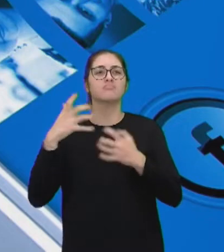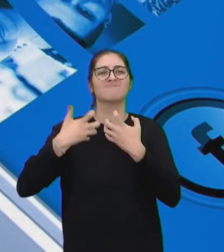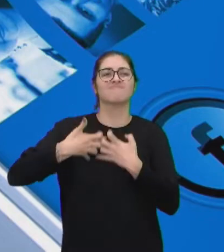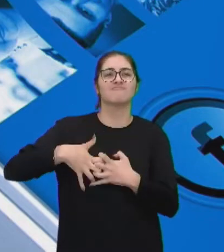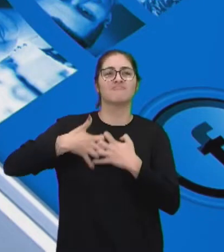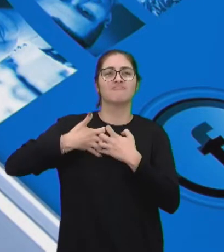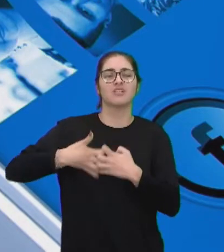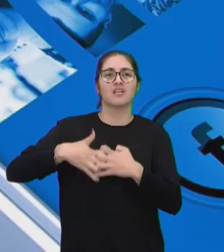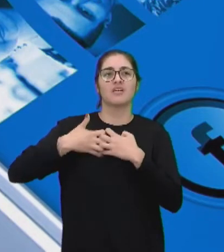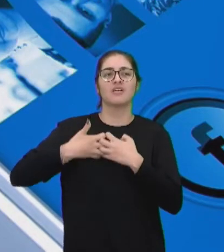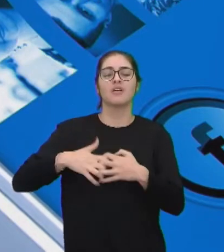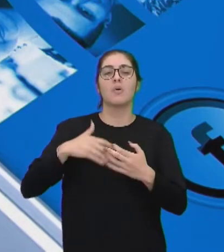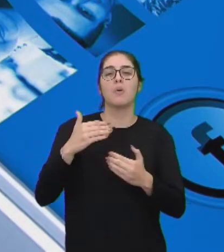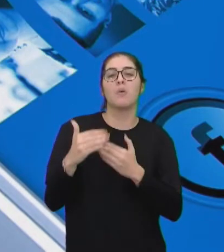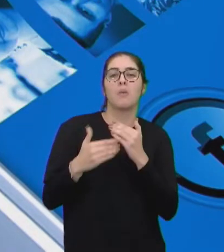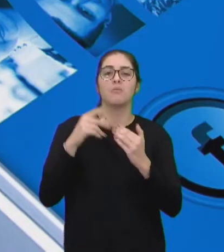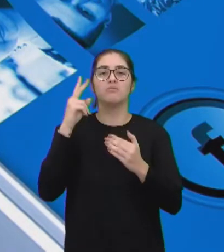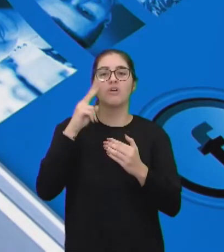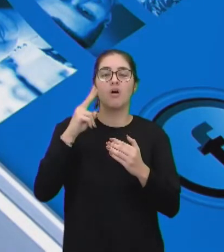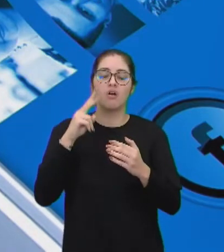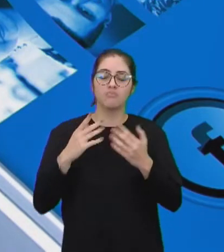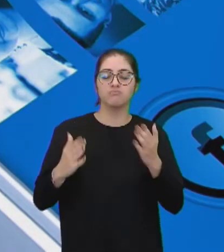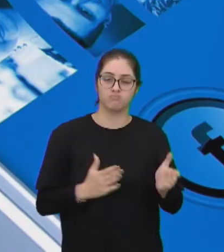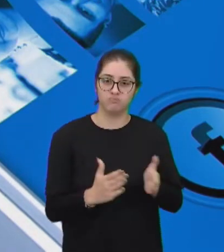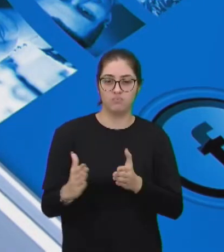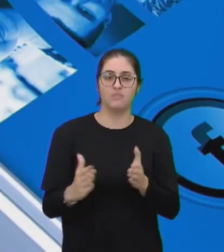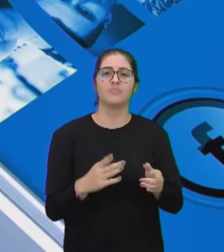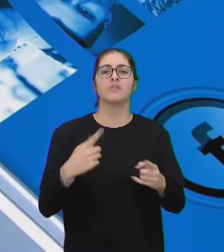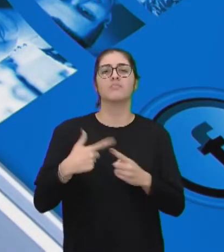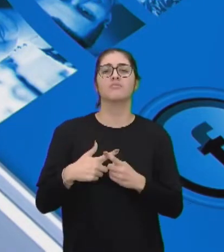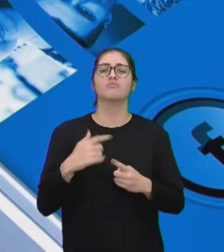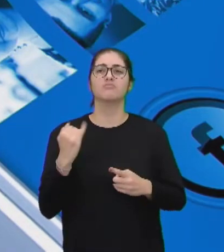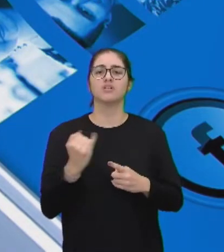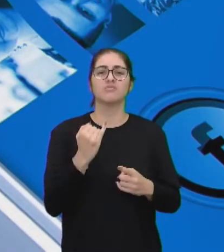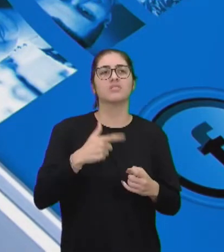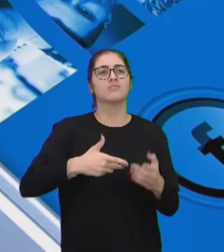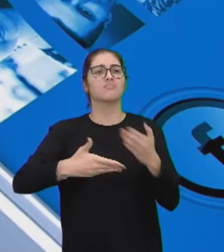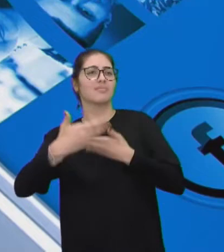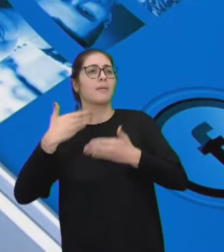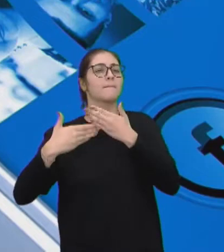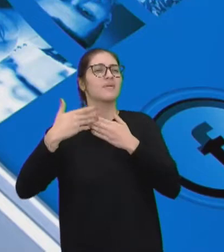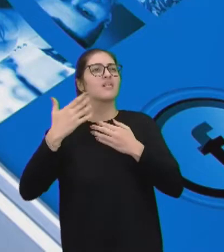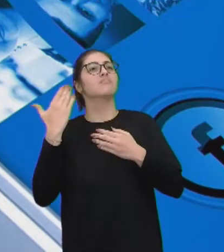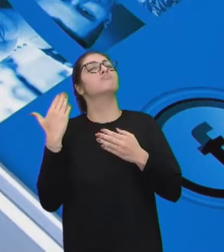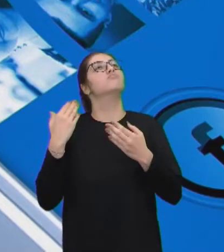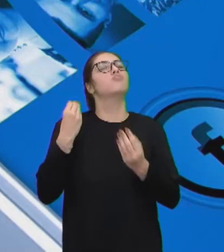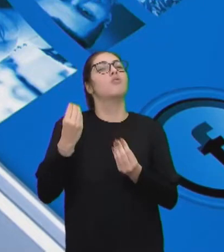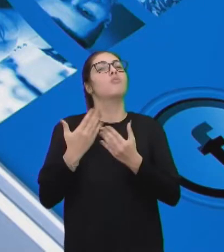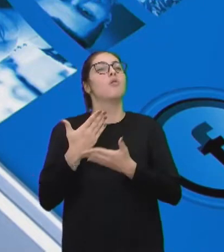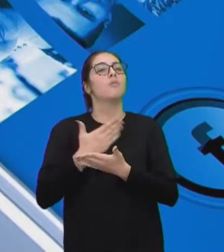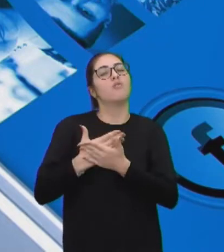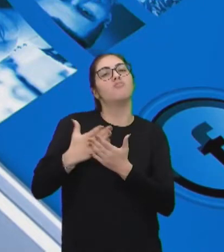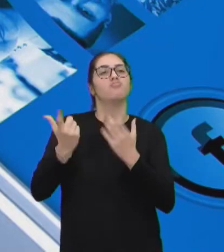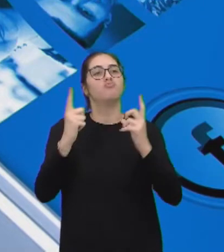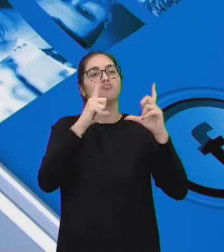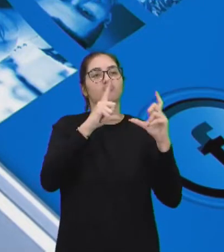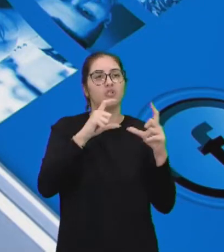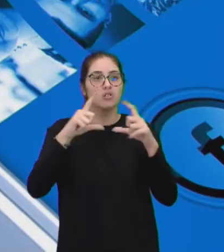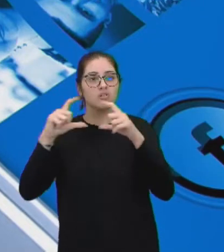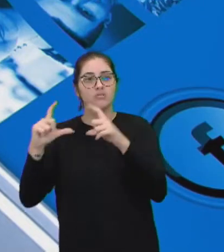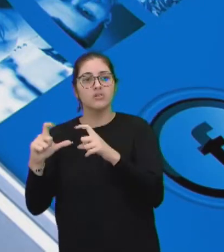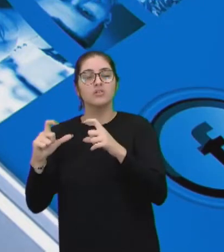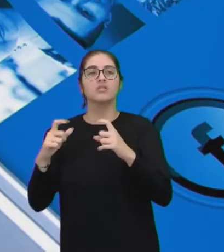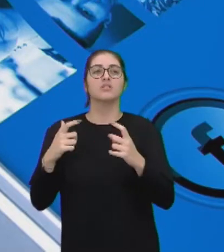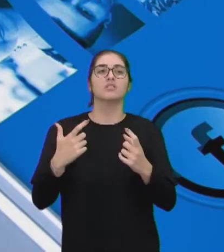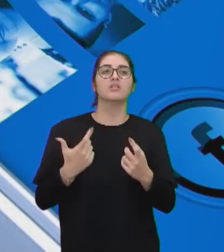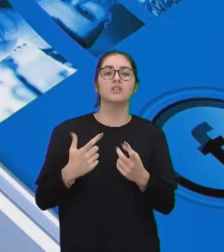que eu estou construindo até agora. E também na importância, gente, dos registros, como a Prof. Fernanda colocou, a fotografia, os registros que